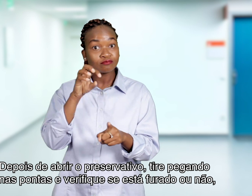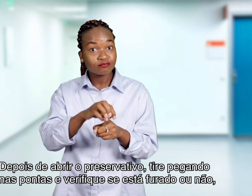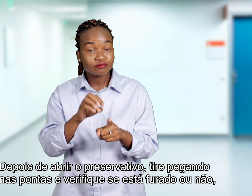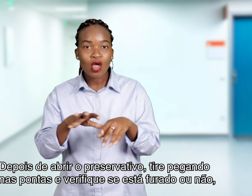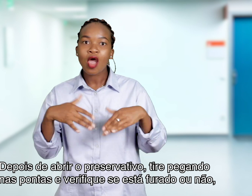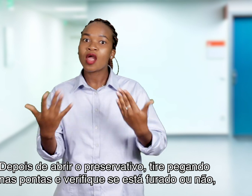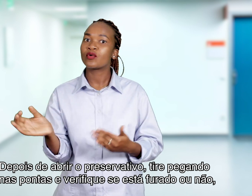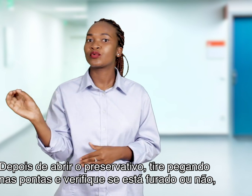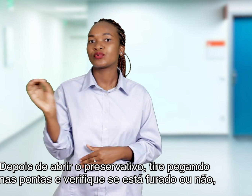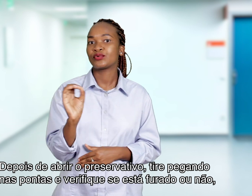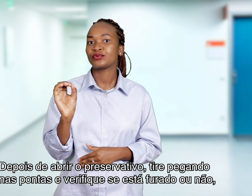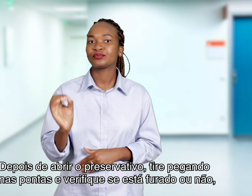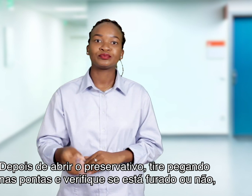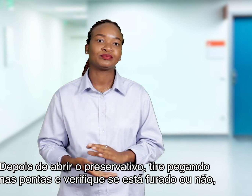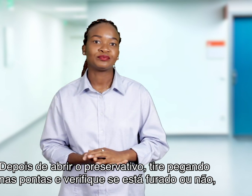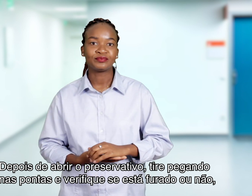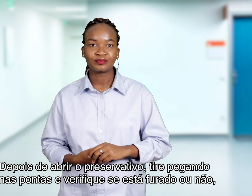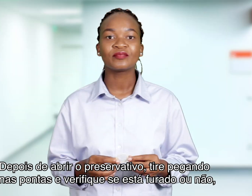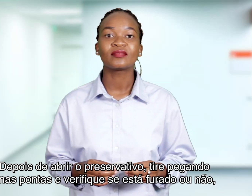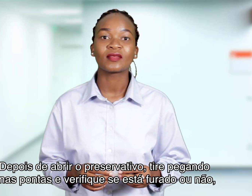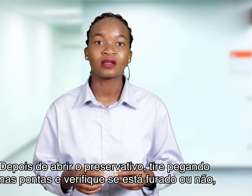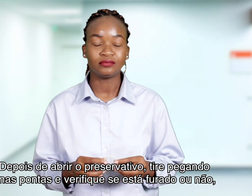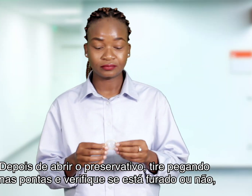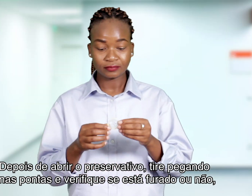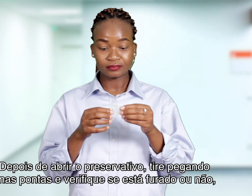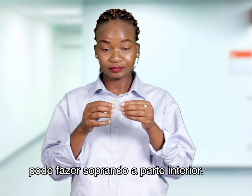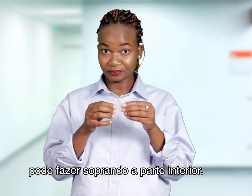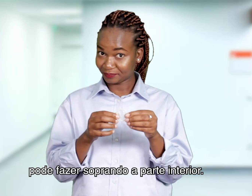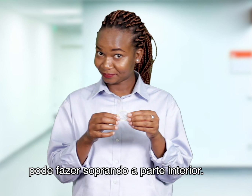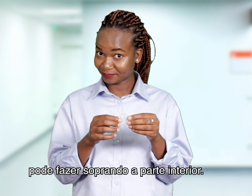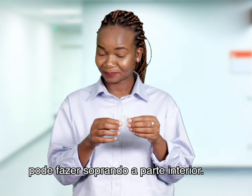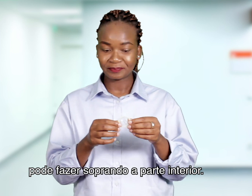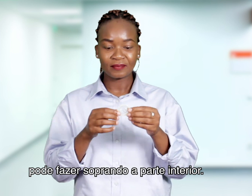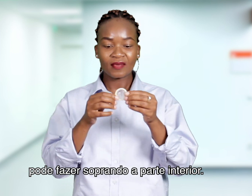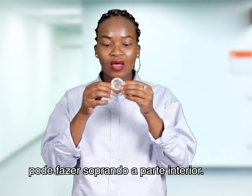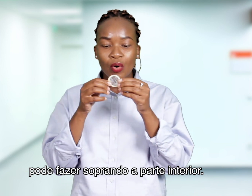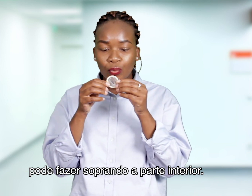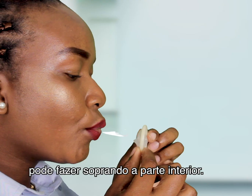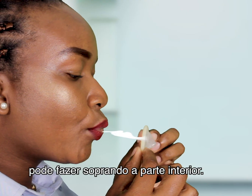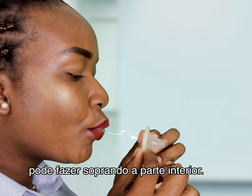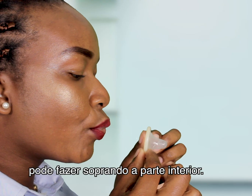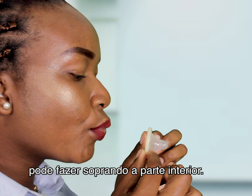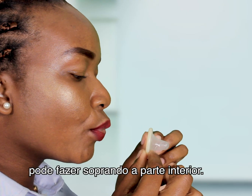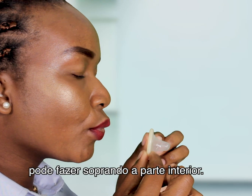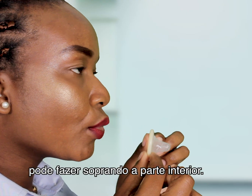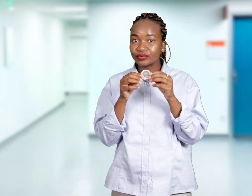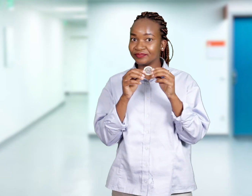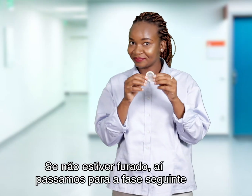tire pegando nas pontas e verifique se está furado ou não. Pode fazer soprando a parte interior.